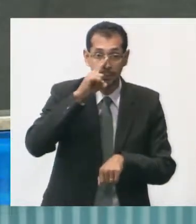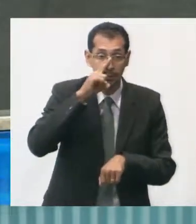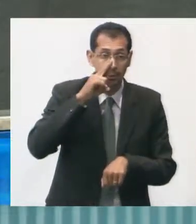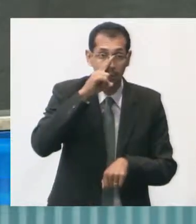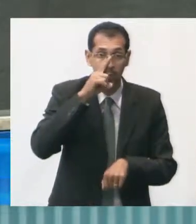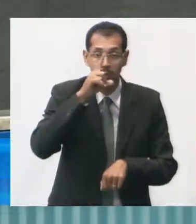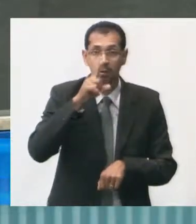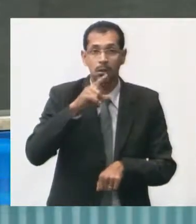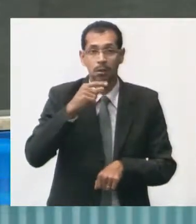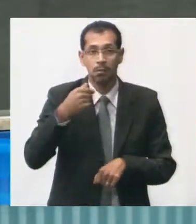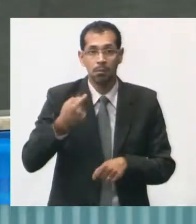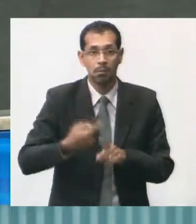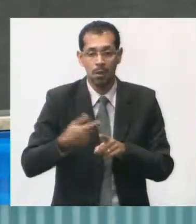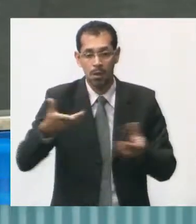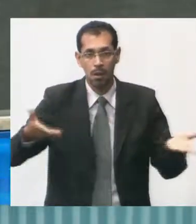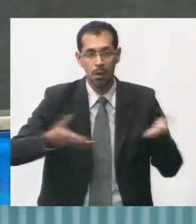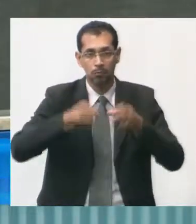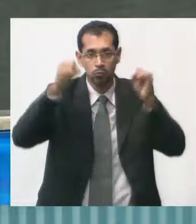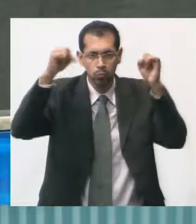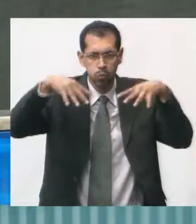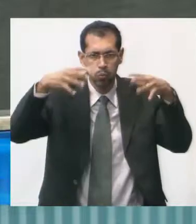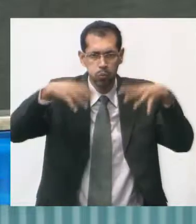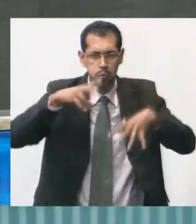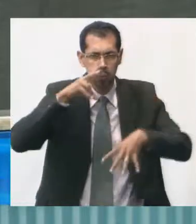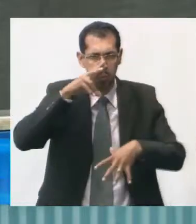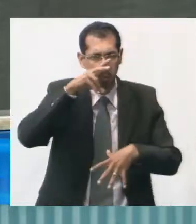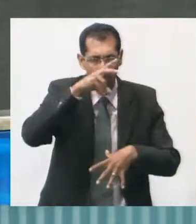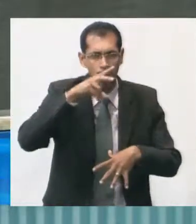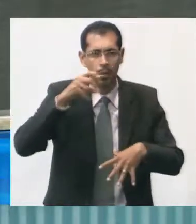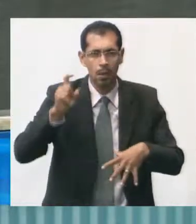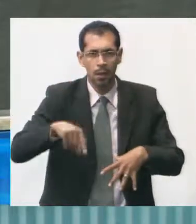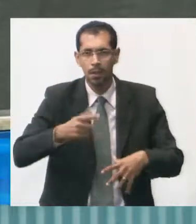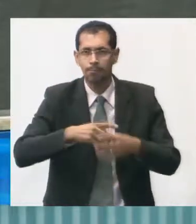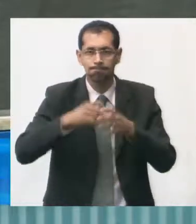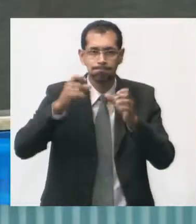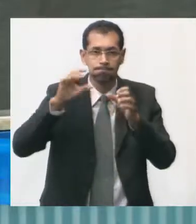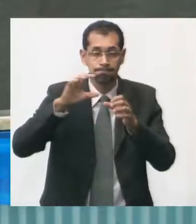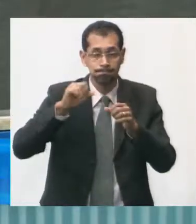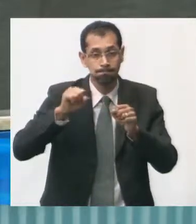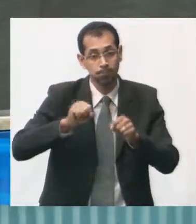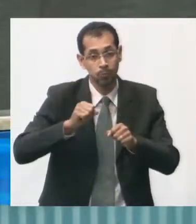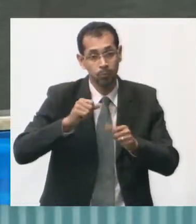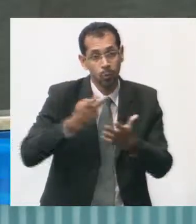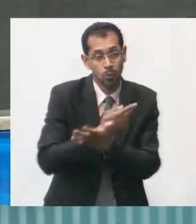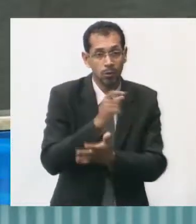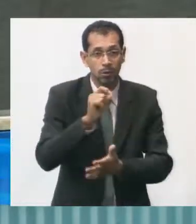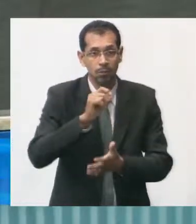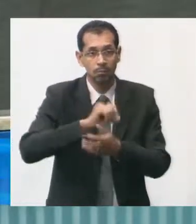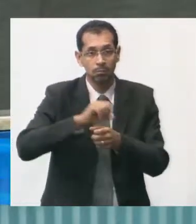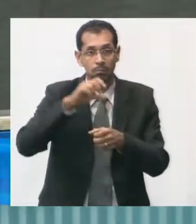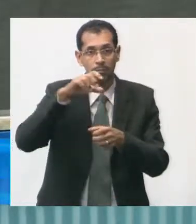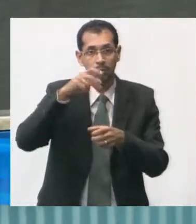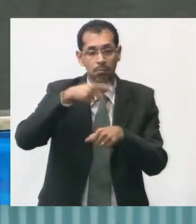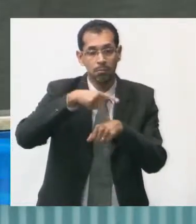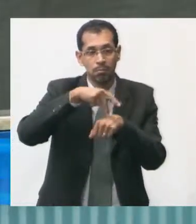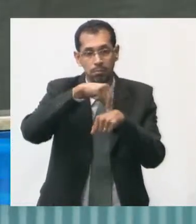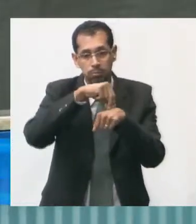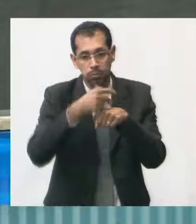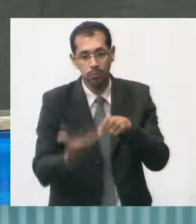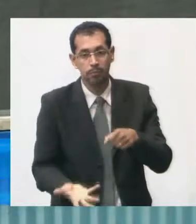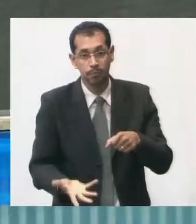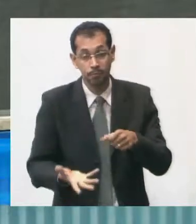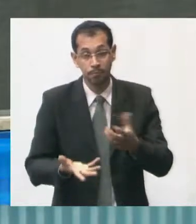estão vindo por aí, já teve, né, alguns momentos de chuva forte no nosso município. Graças a